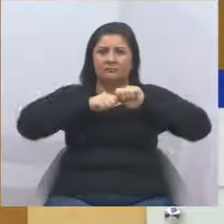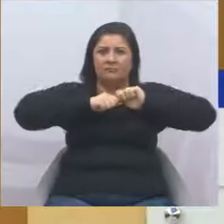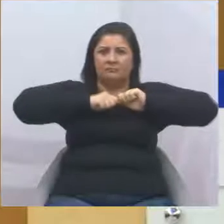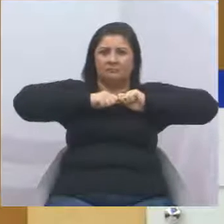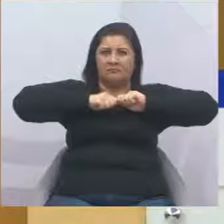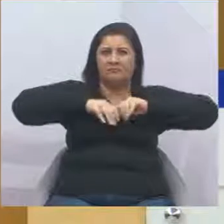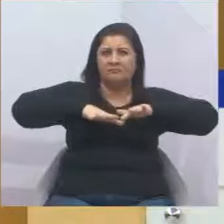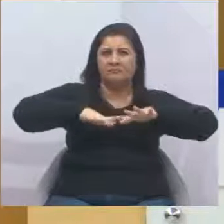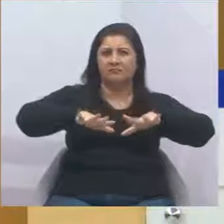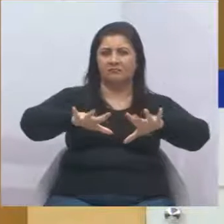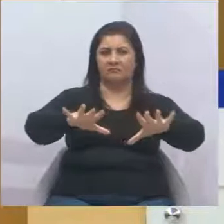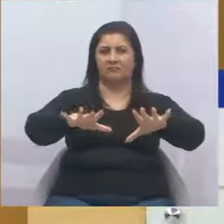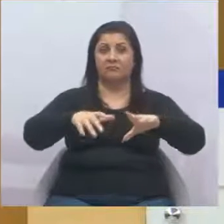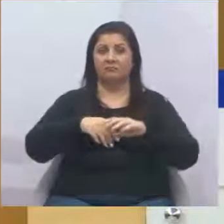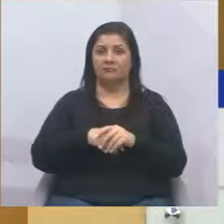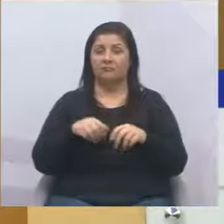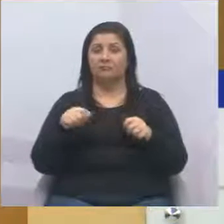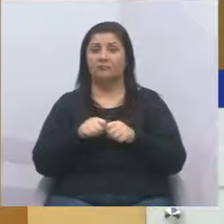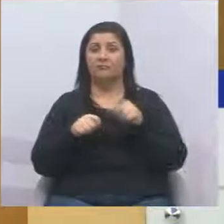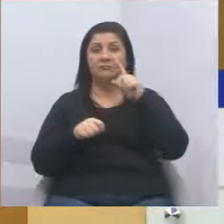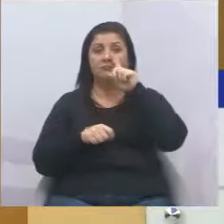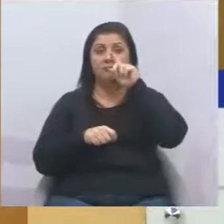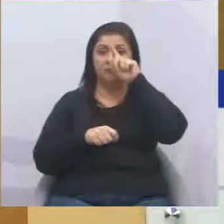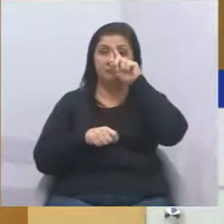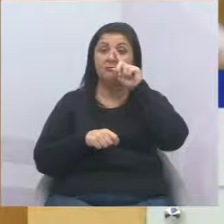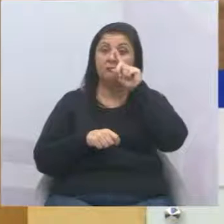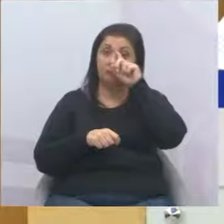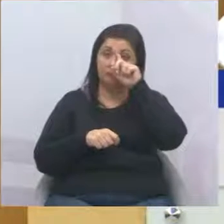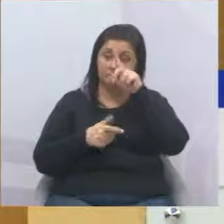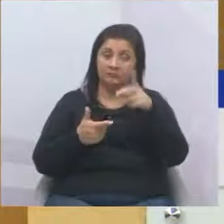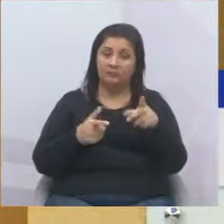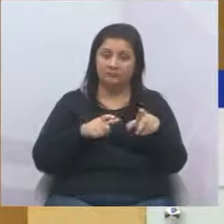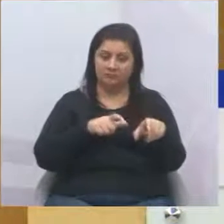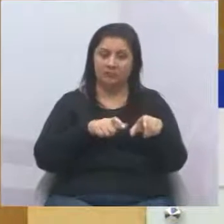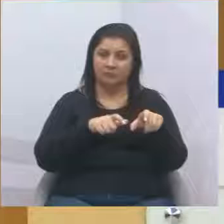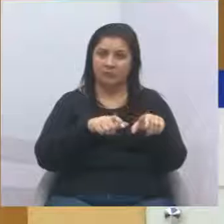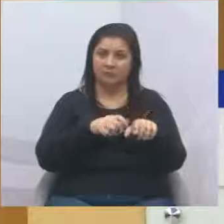passou a colocar riscos à nossa espécie nativa.